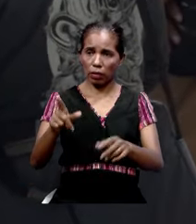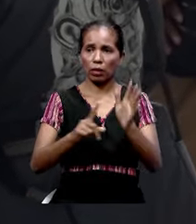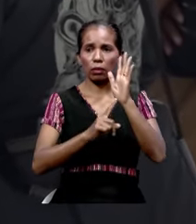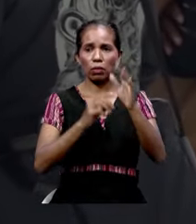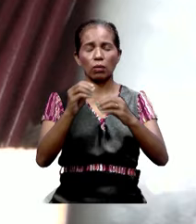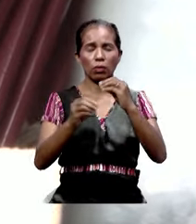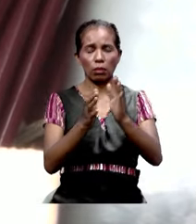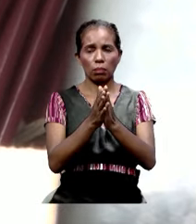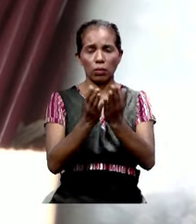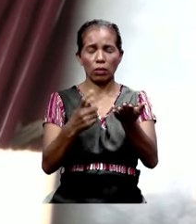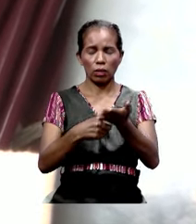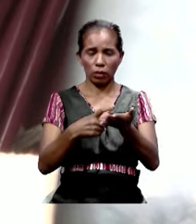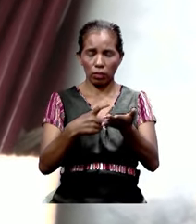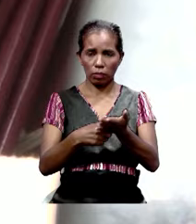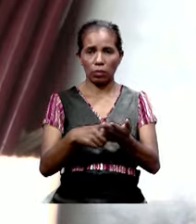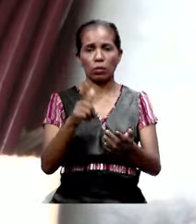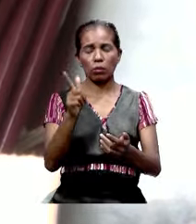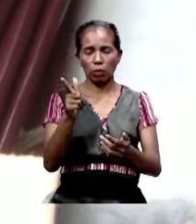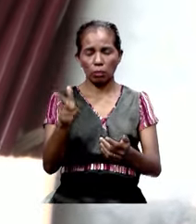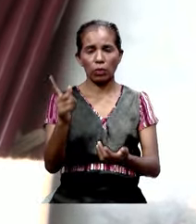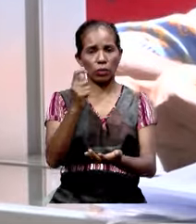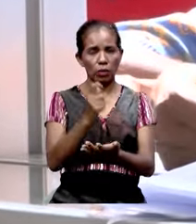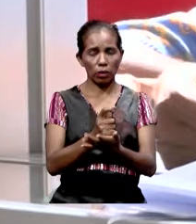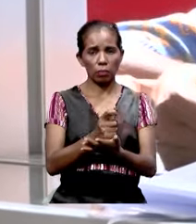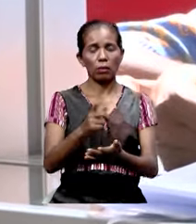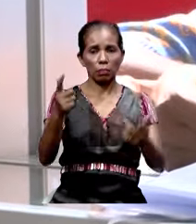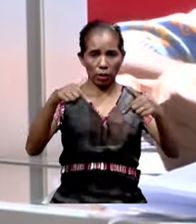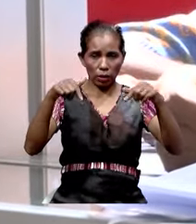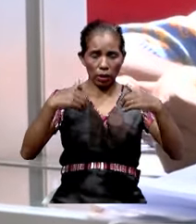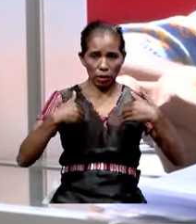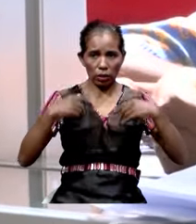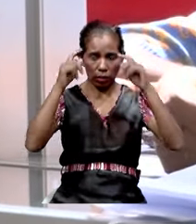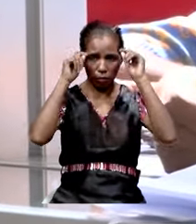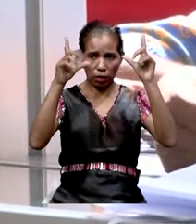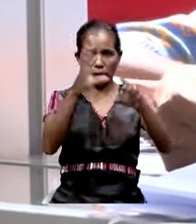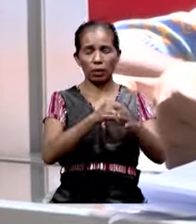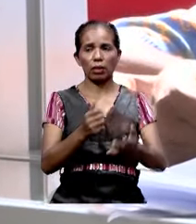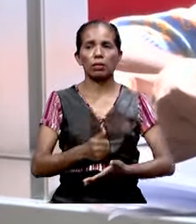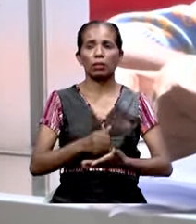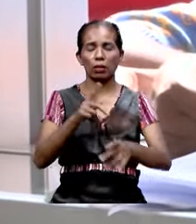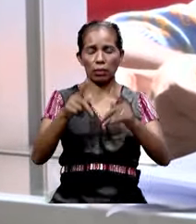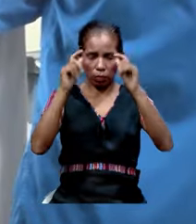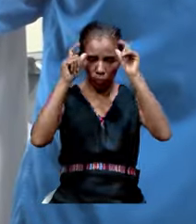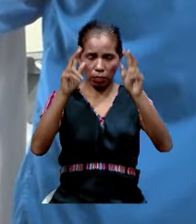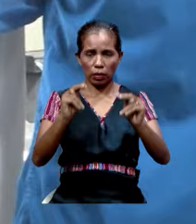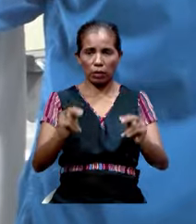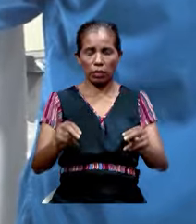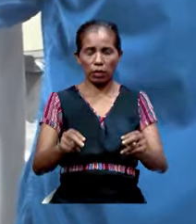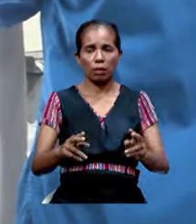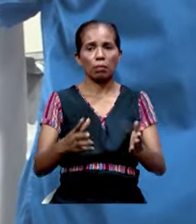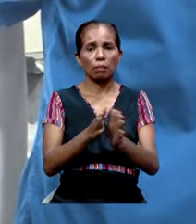relaciona o caderneta passaporte ri um lulurice nebe tamo na Timor-Leste, onde facilita Timor-Leste nebe precisa passaporte